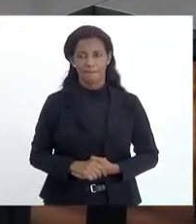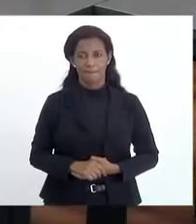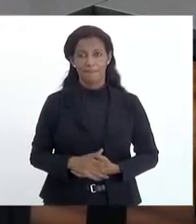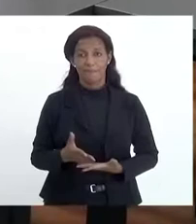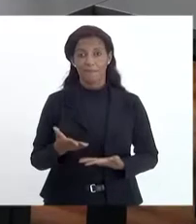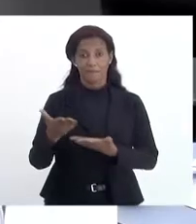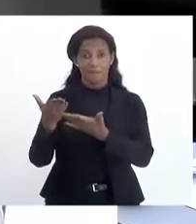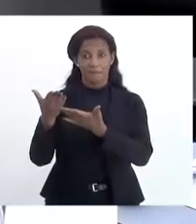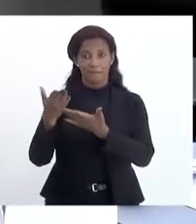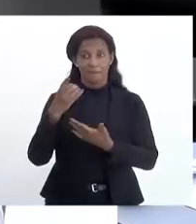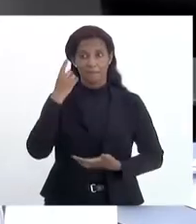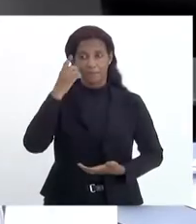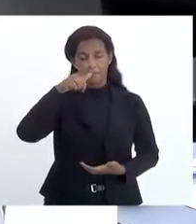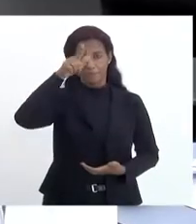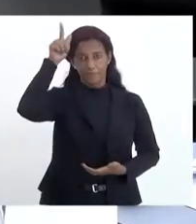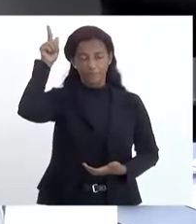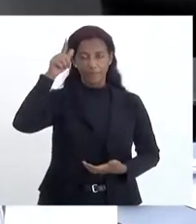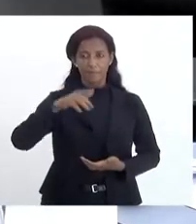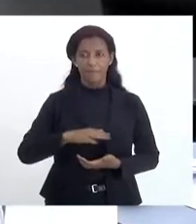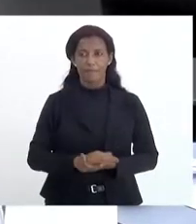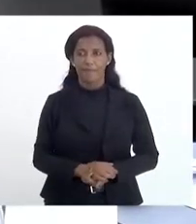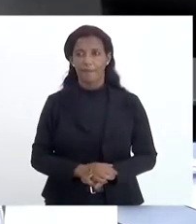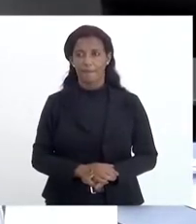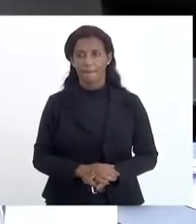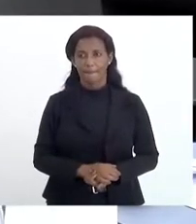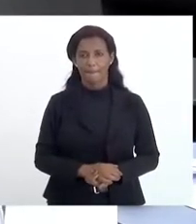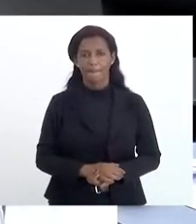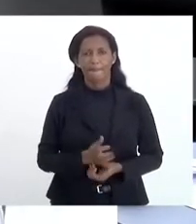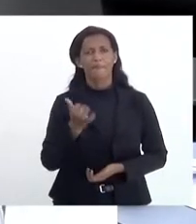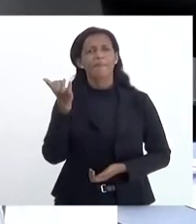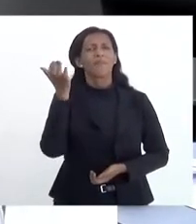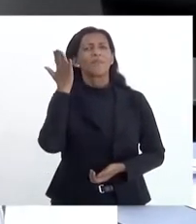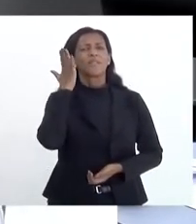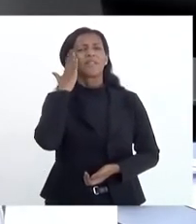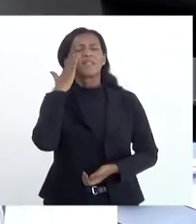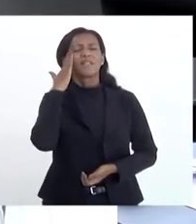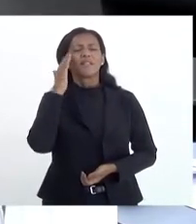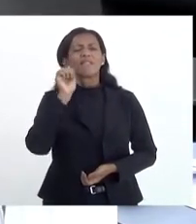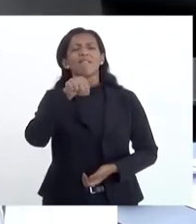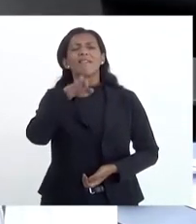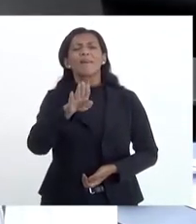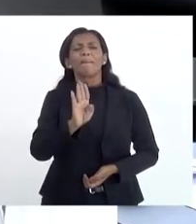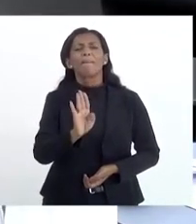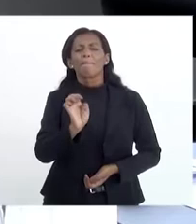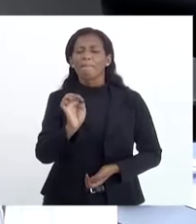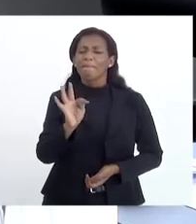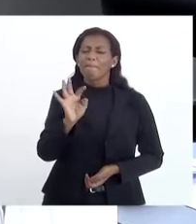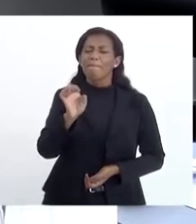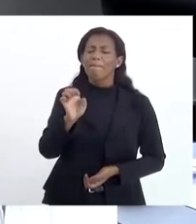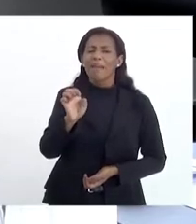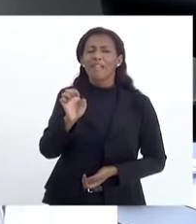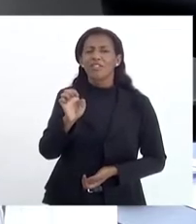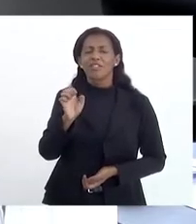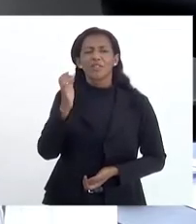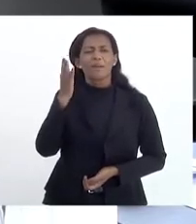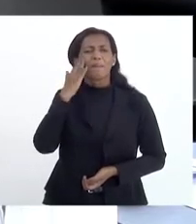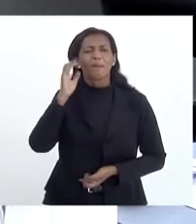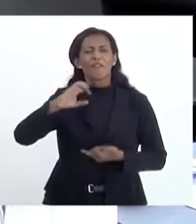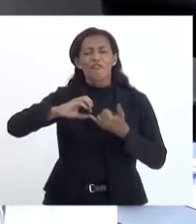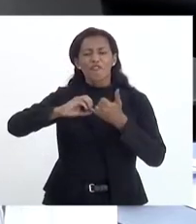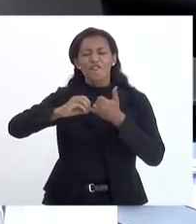Luiz Paulo. O senhor queria saber quem é a Beth Lira, né? Pra mim ia nessa feijoada, não sei